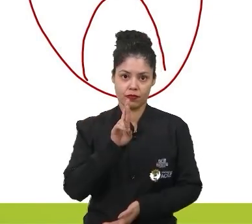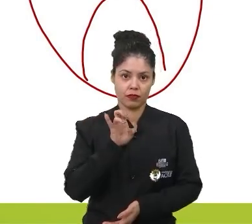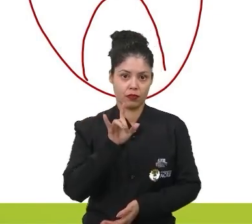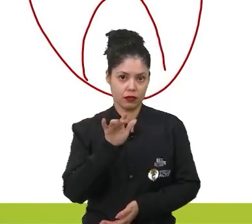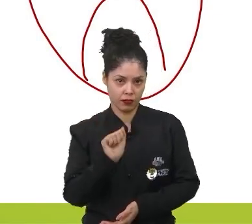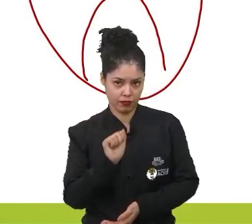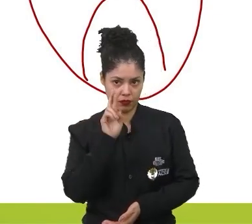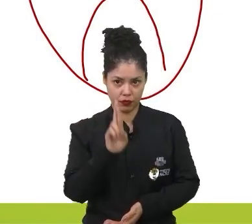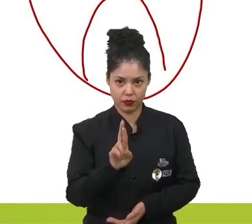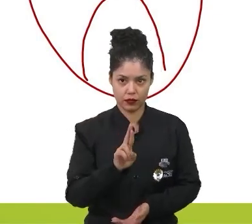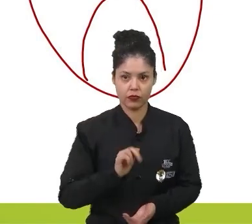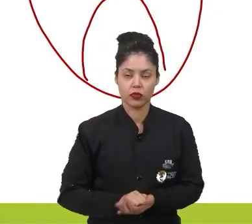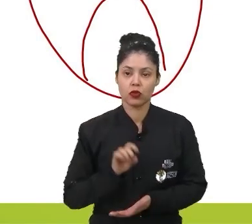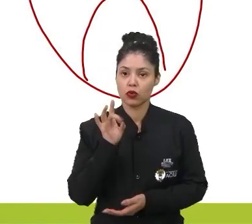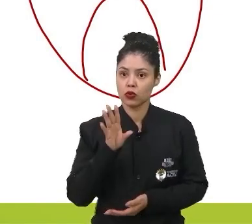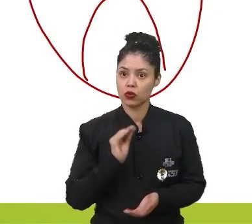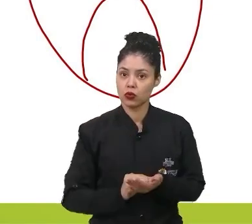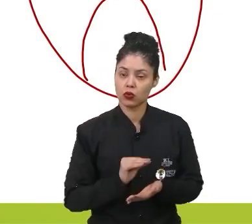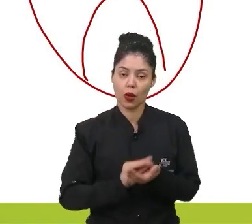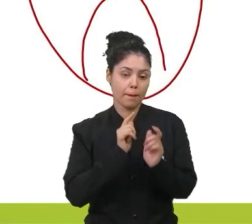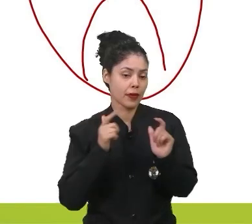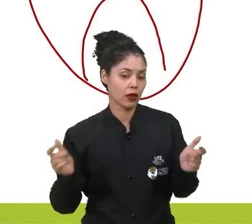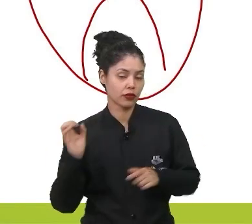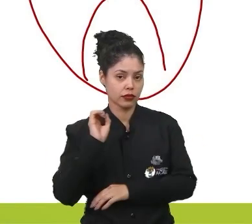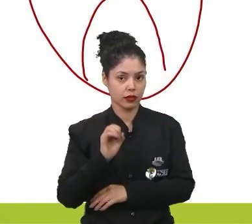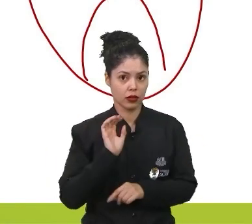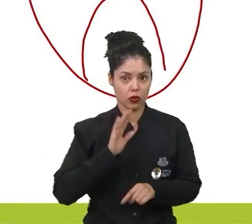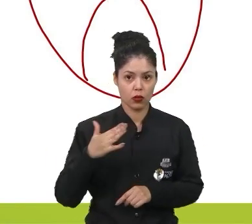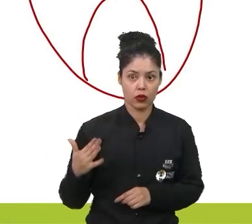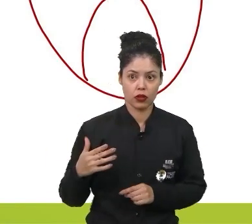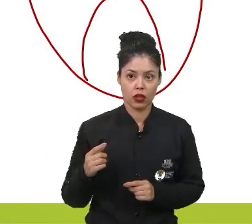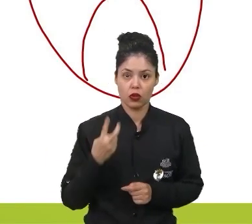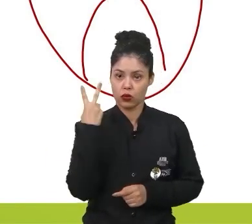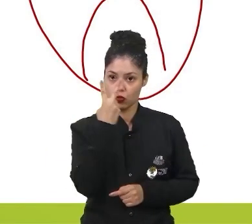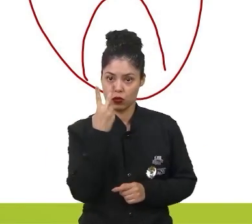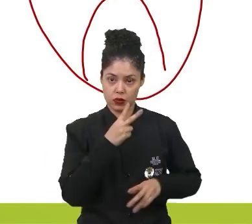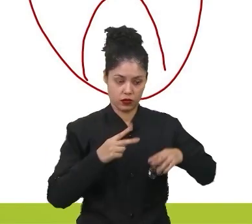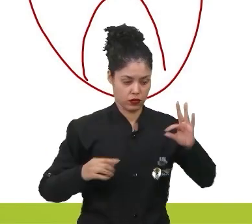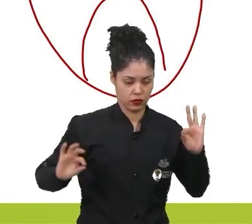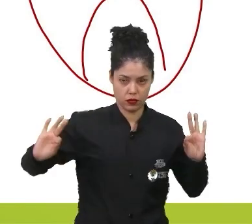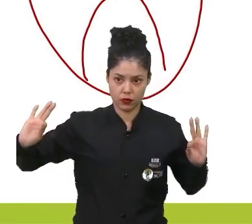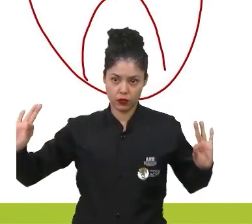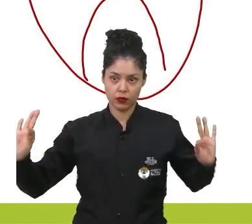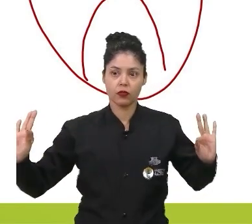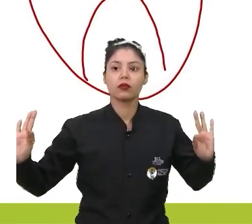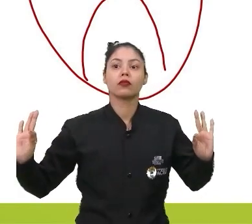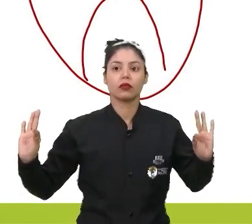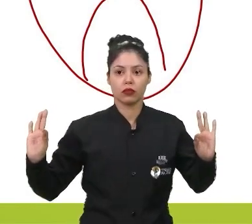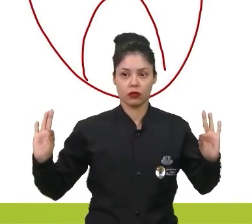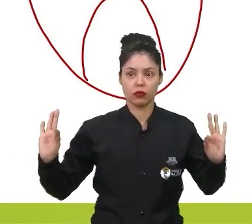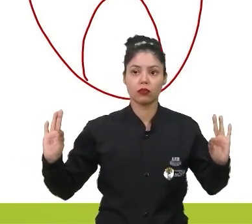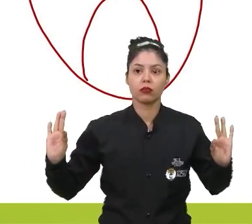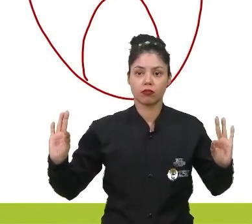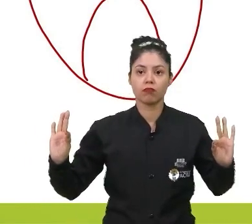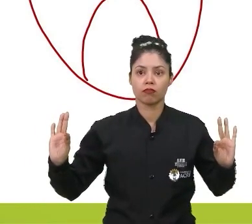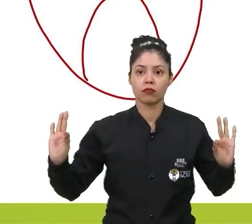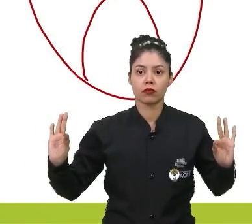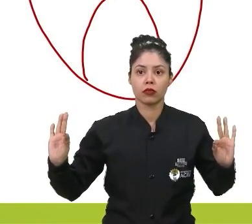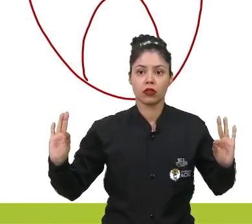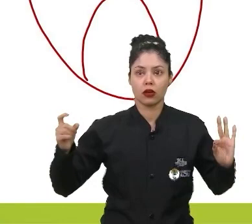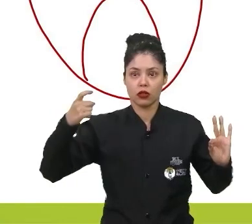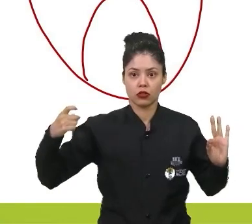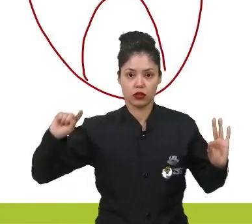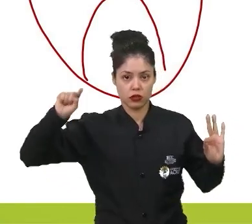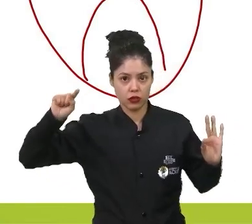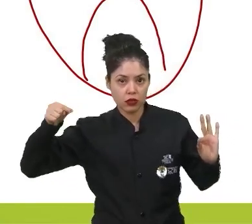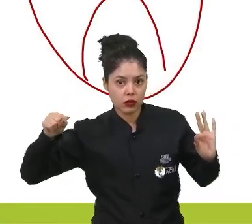bom? Então, só sobra delta maior que 0, que é quando ele toca 2 vezes. Ou seja, x' vai ser diferente de x duas